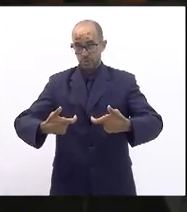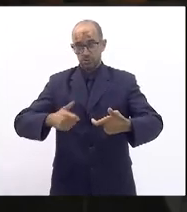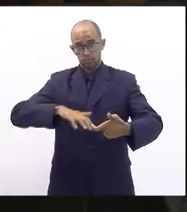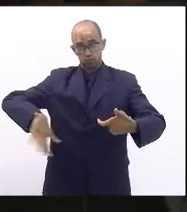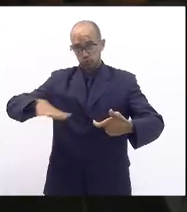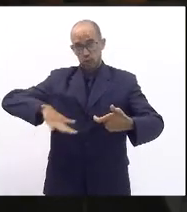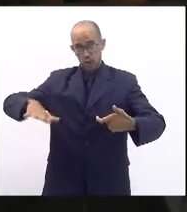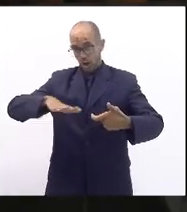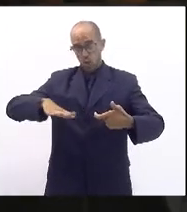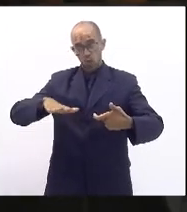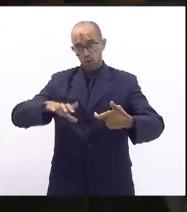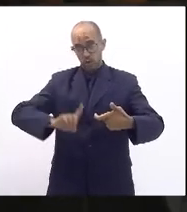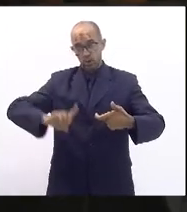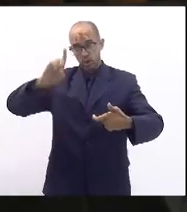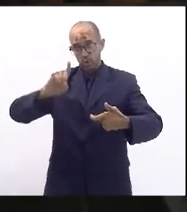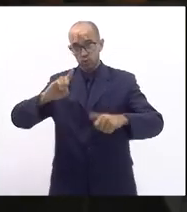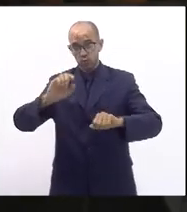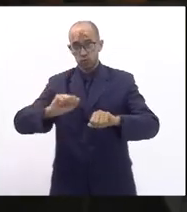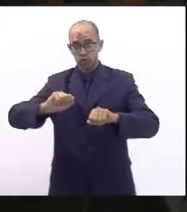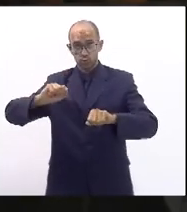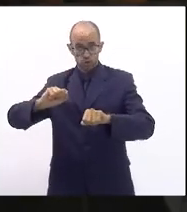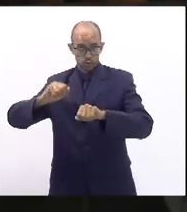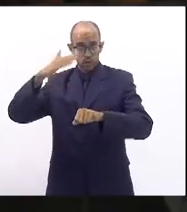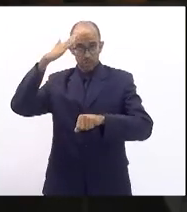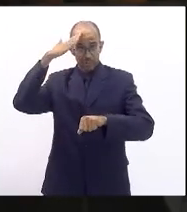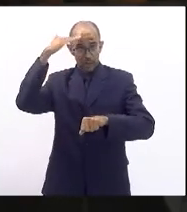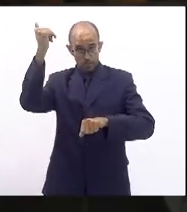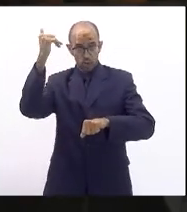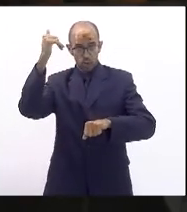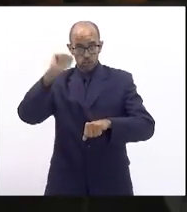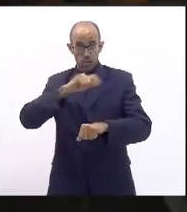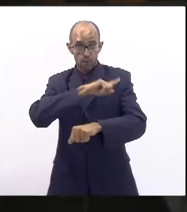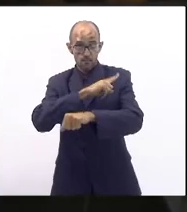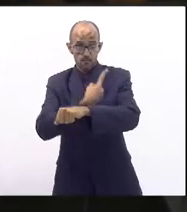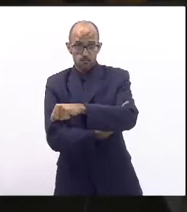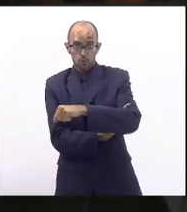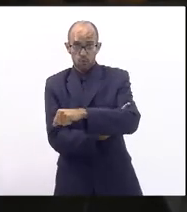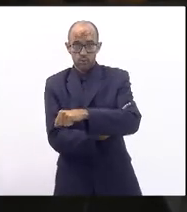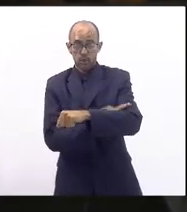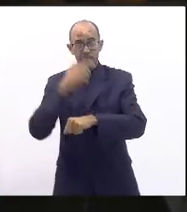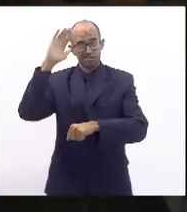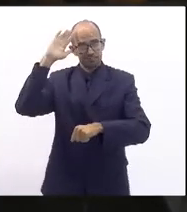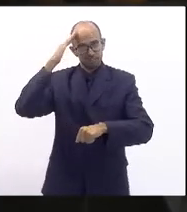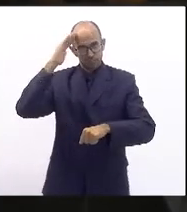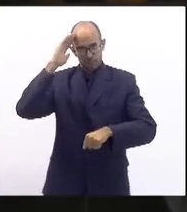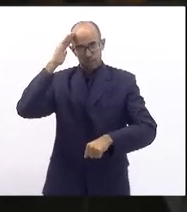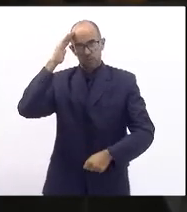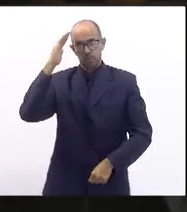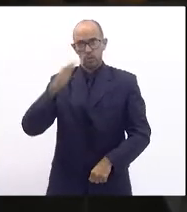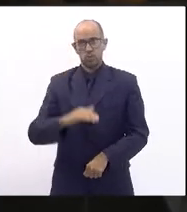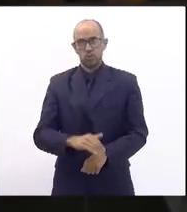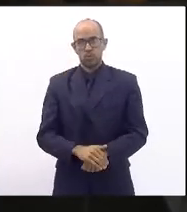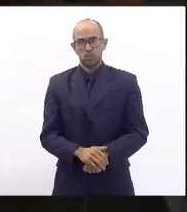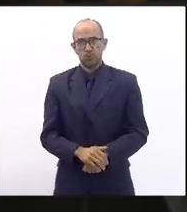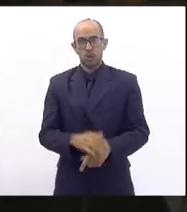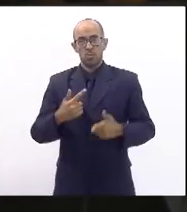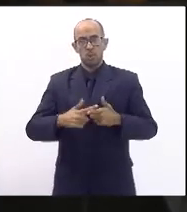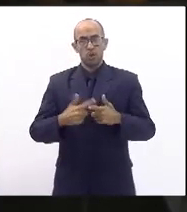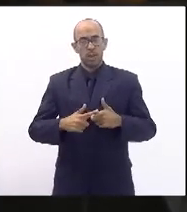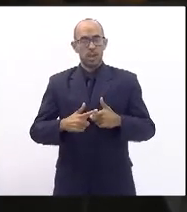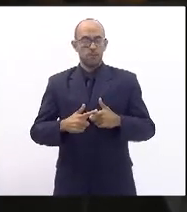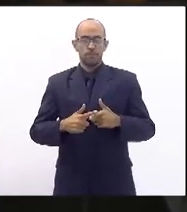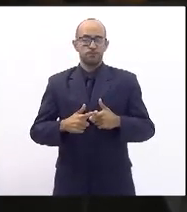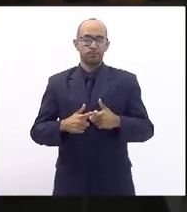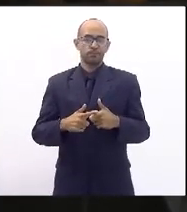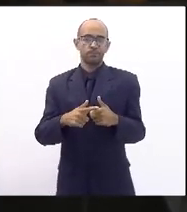e que Deus continue dando sabedoria força e entendimento porque mais